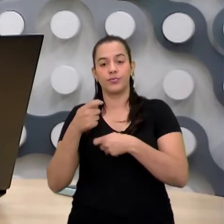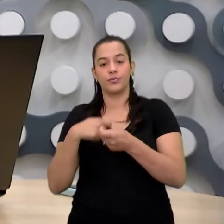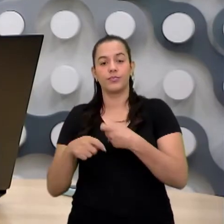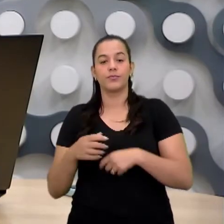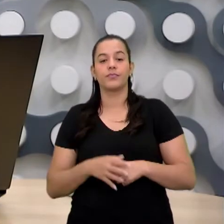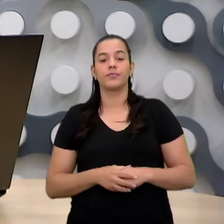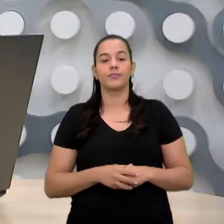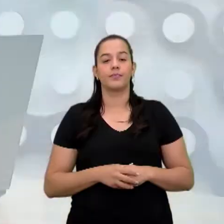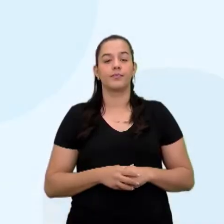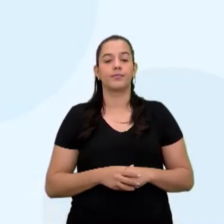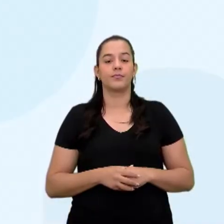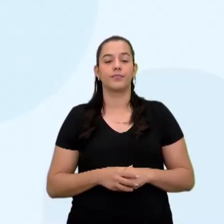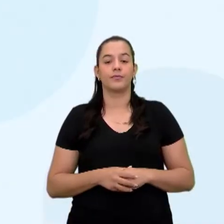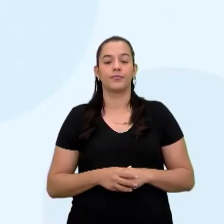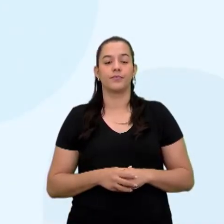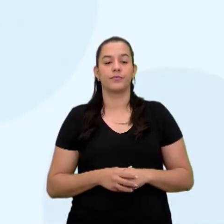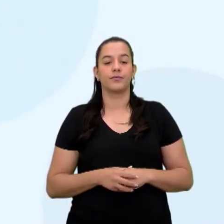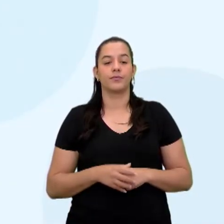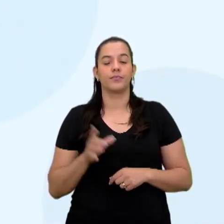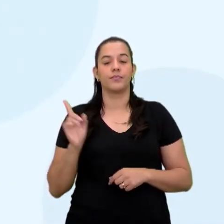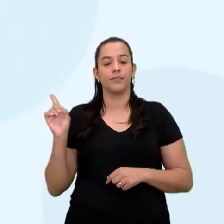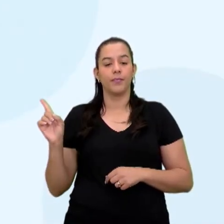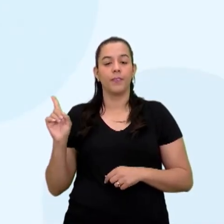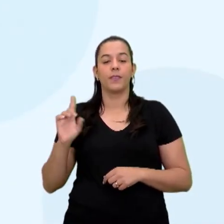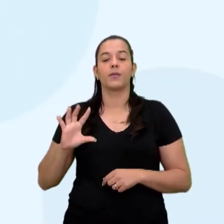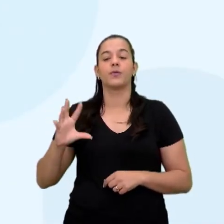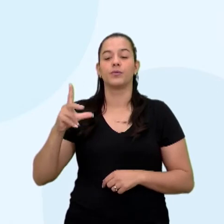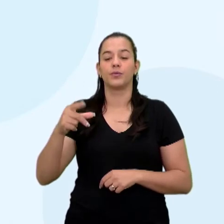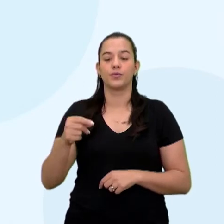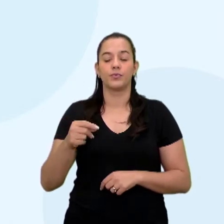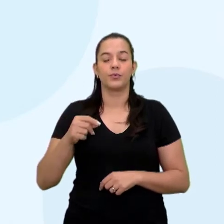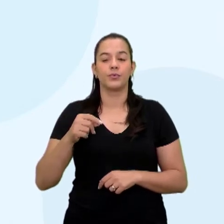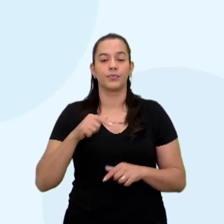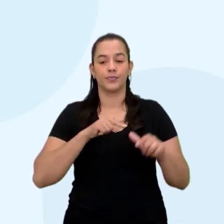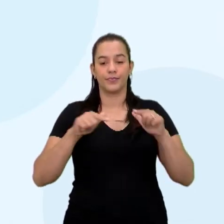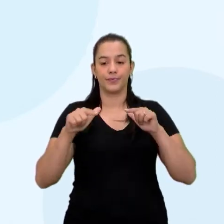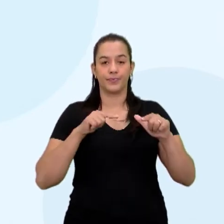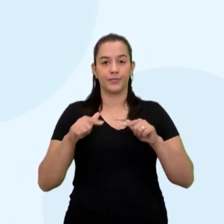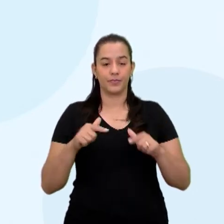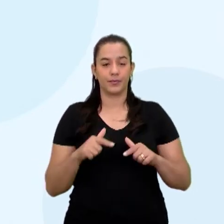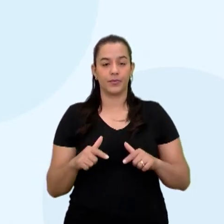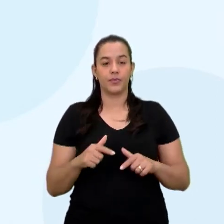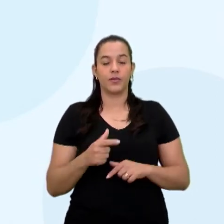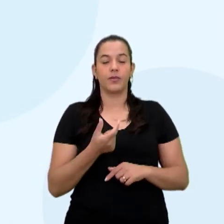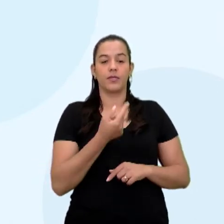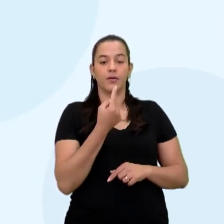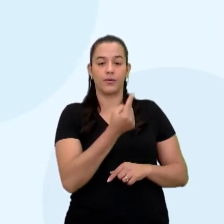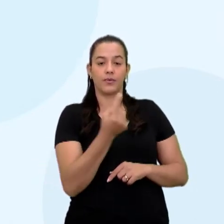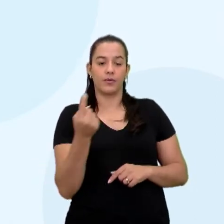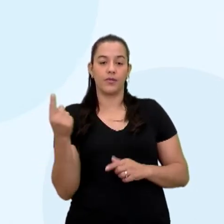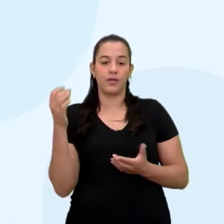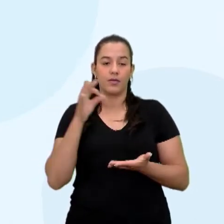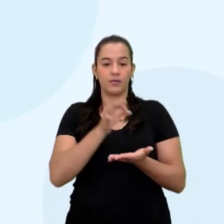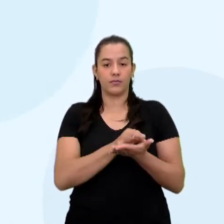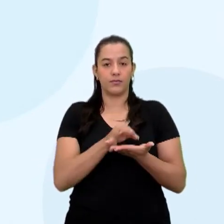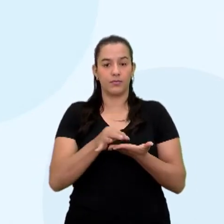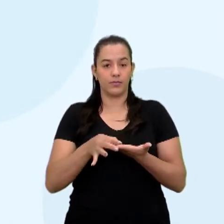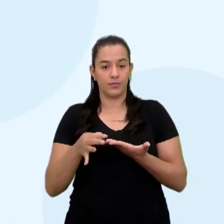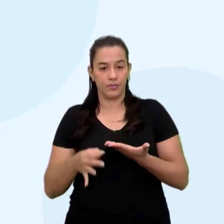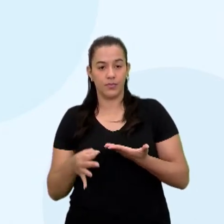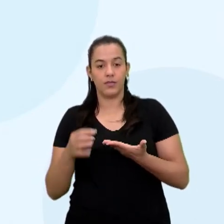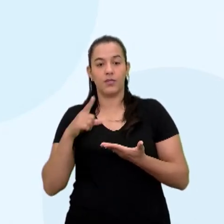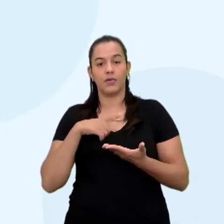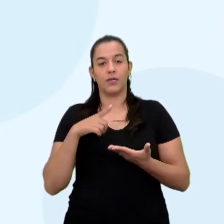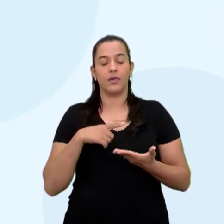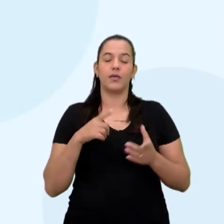pelo rendimento médio, né, de todos os trabalhos, tá certo? Então cada moedinha que está identificando aí equivale a R$